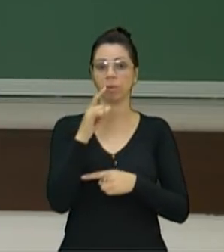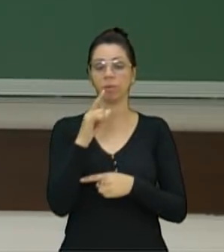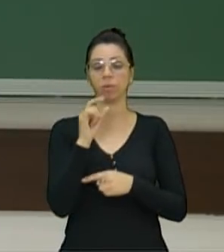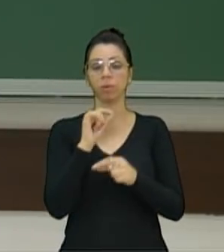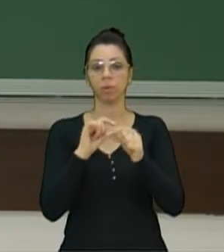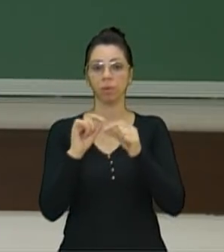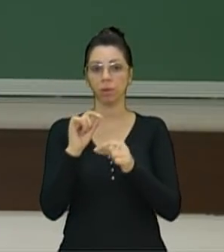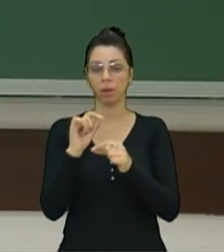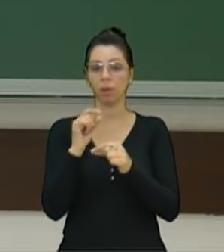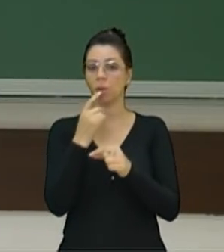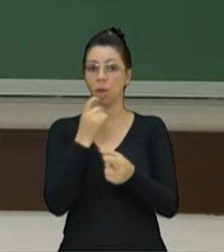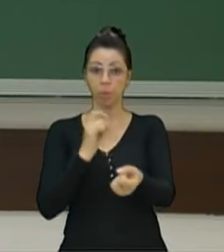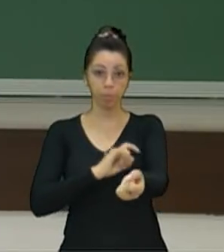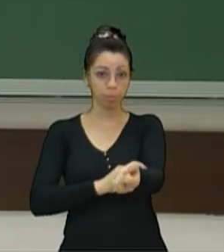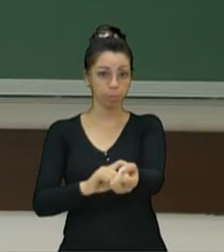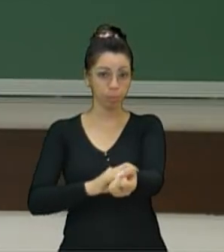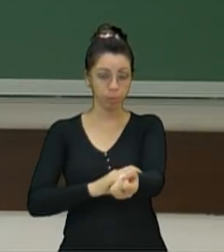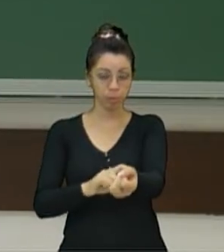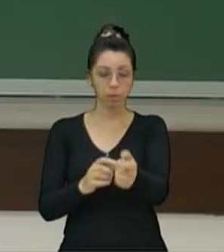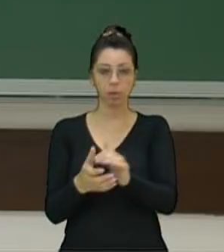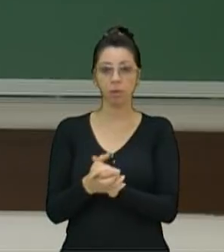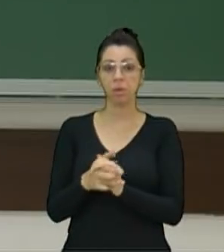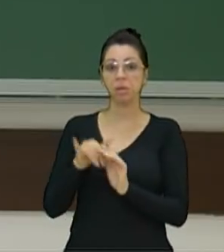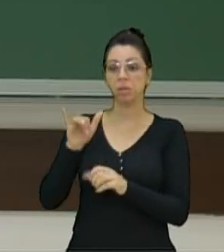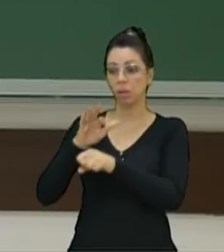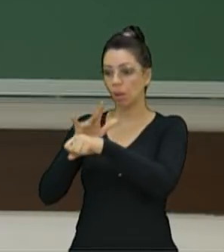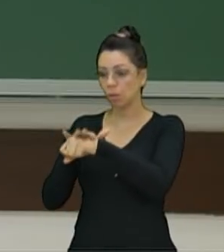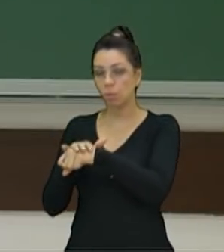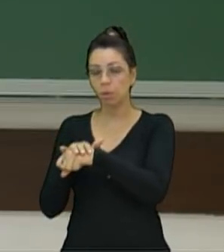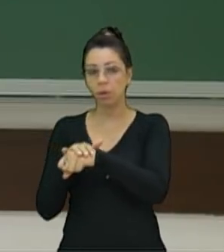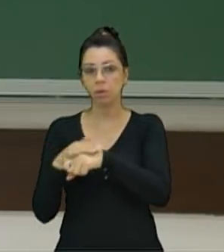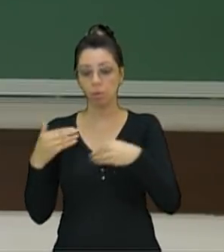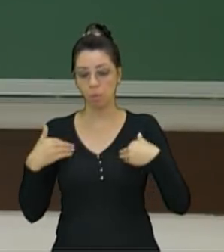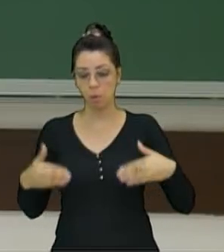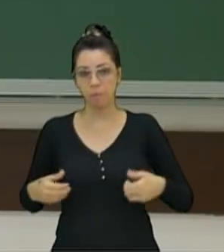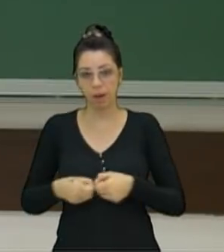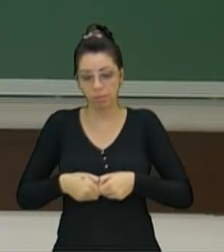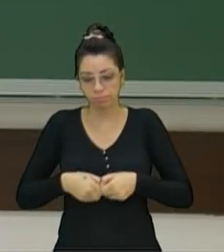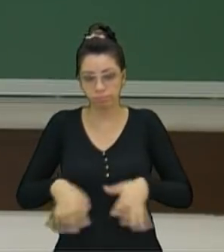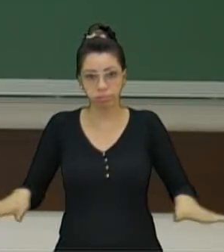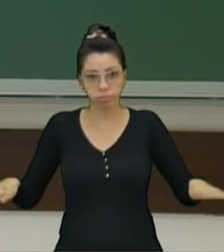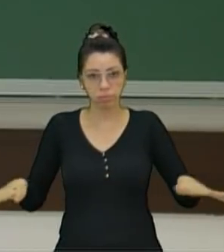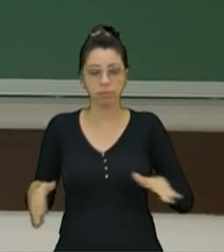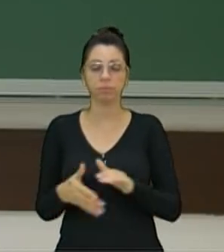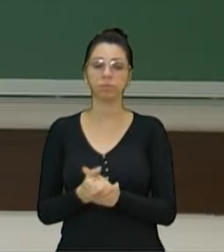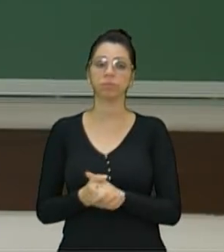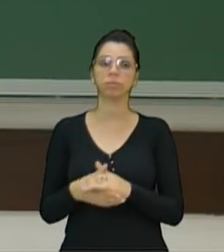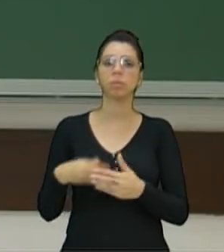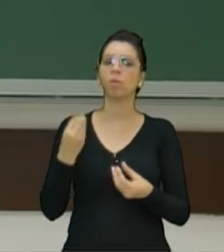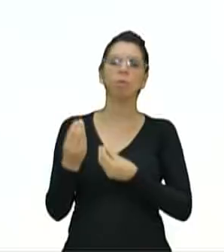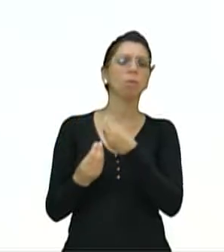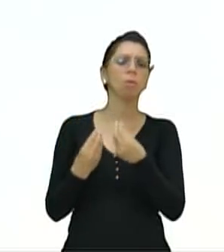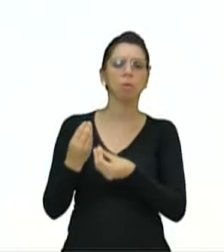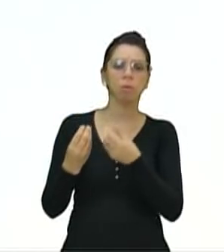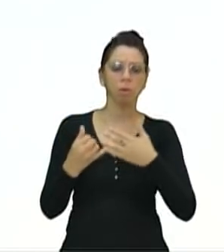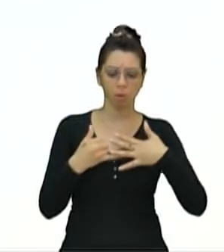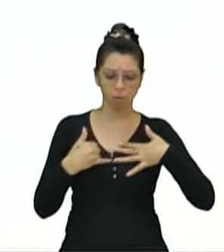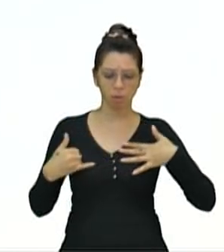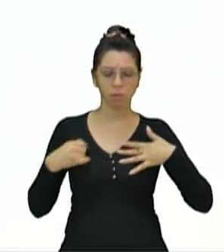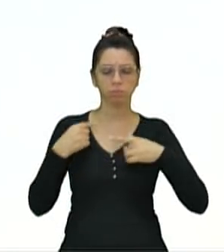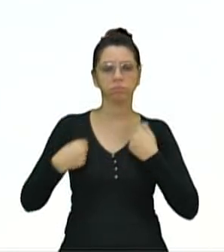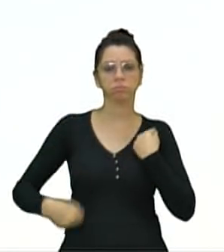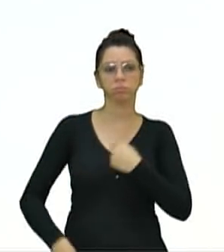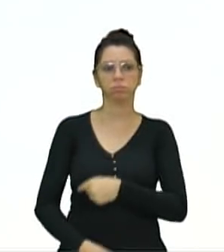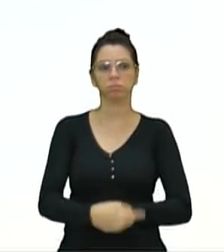livre, o que estiver contaminado, o corpo vai eliminar, tá? Como que essa linfa circula? O sangue, a